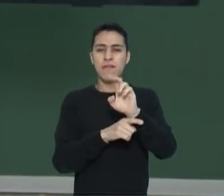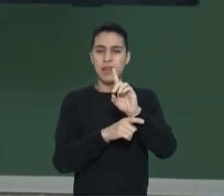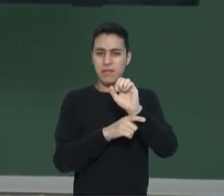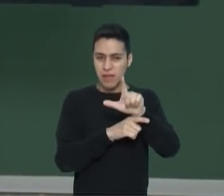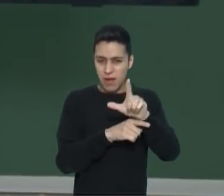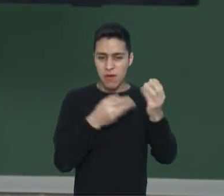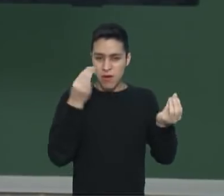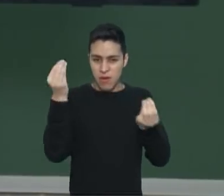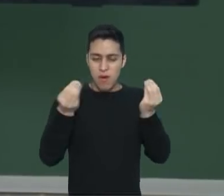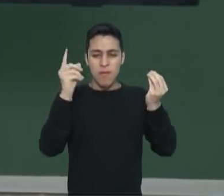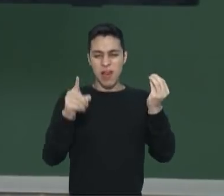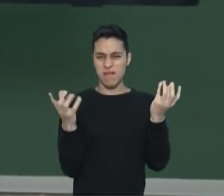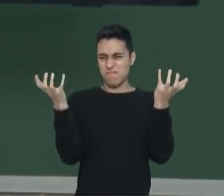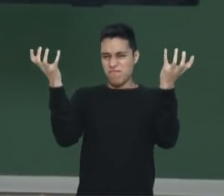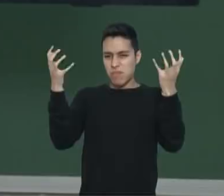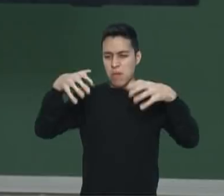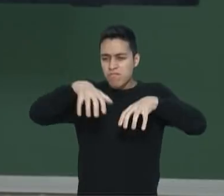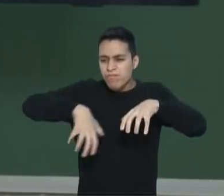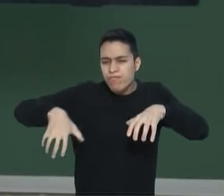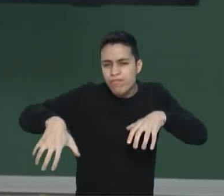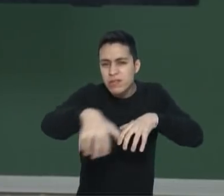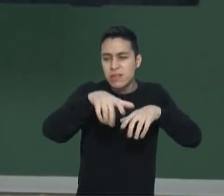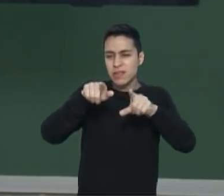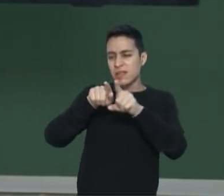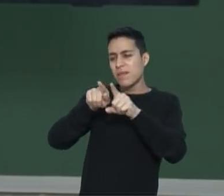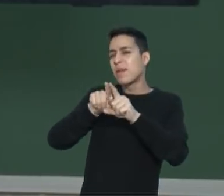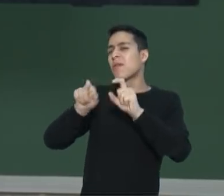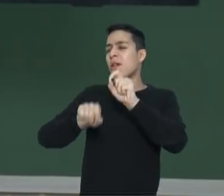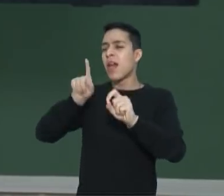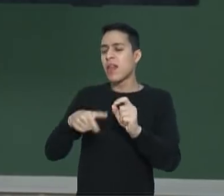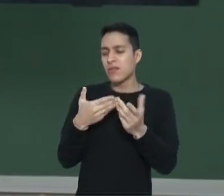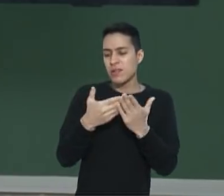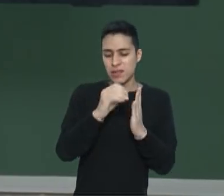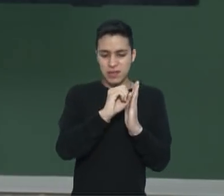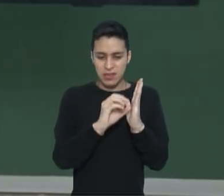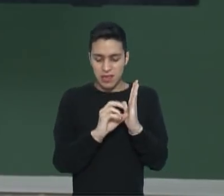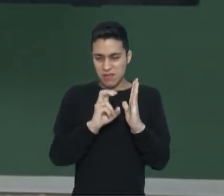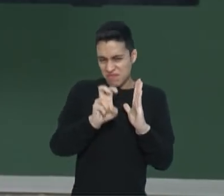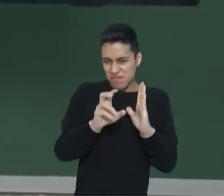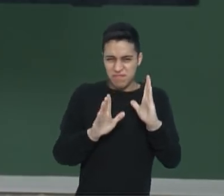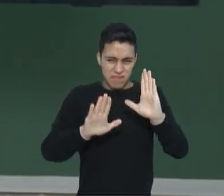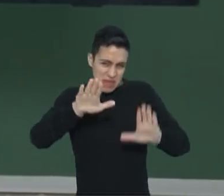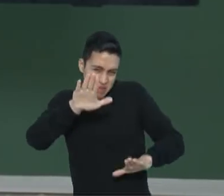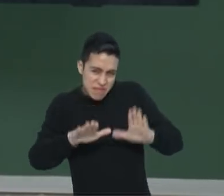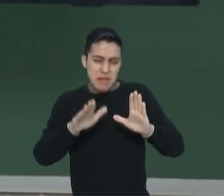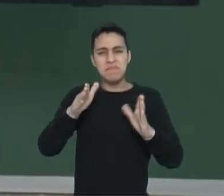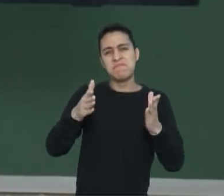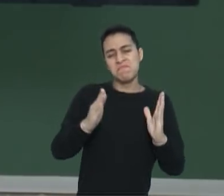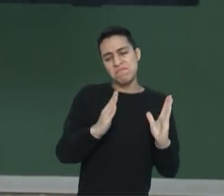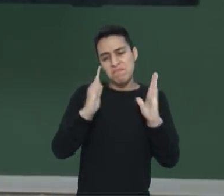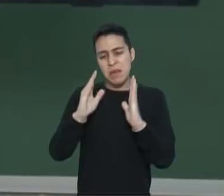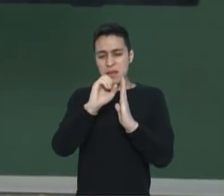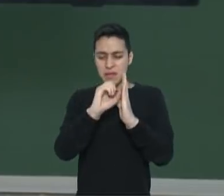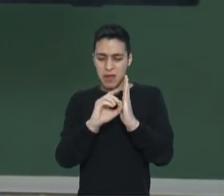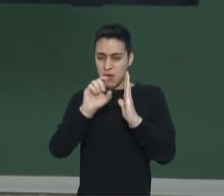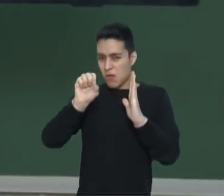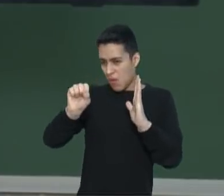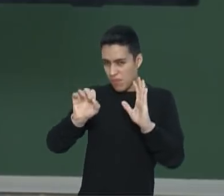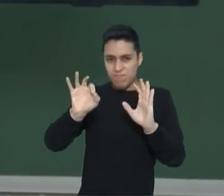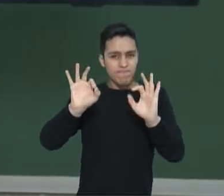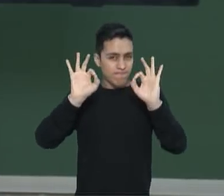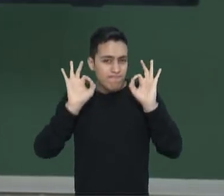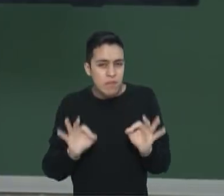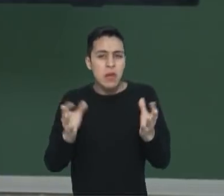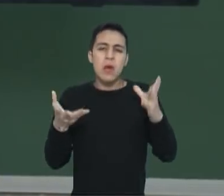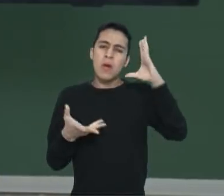bárbaros, então a gente está vendo ali entre século V, mais ou menos hoje a gente iria ali até o século VIII. Então a gente vai entender um pouco